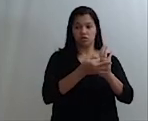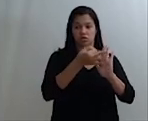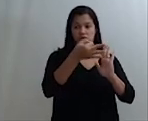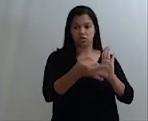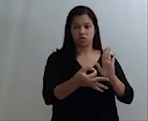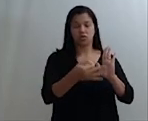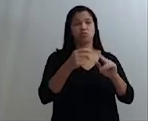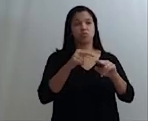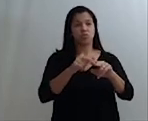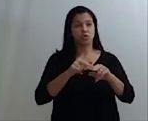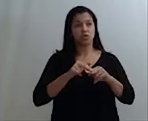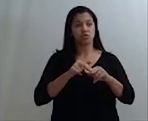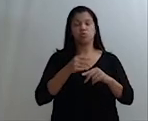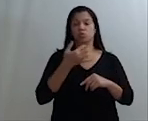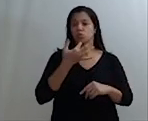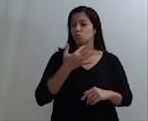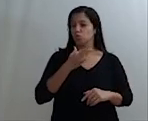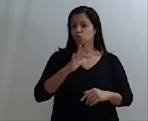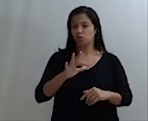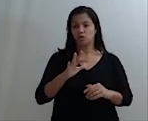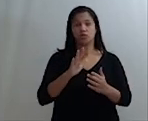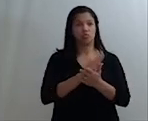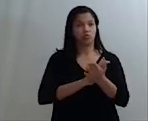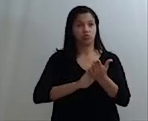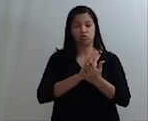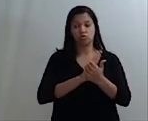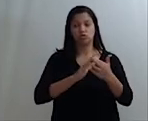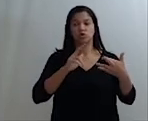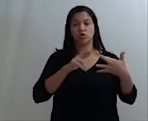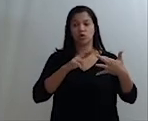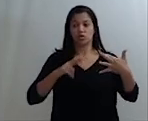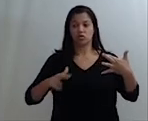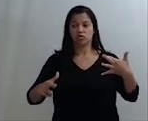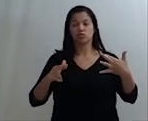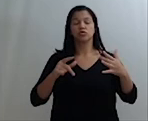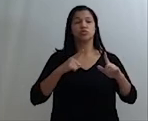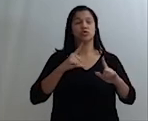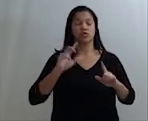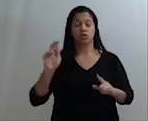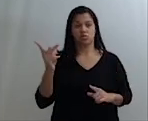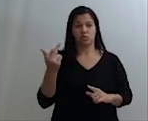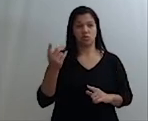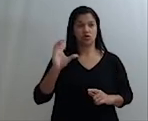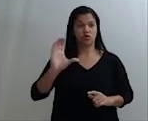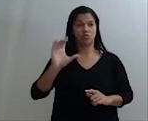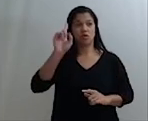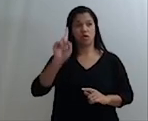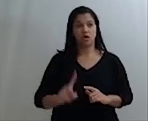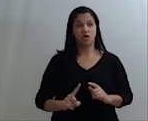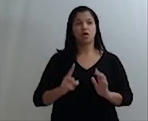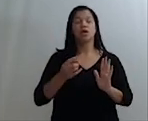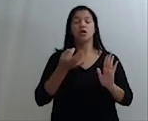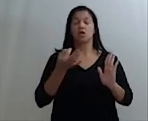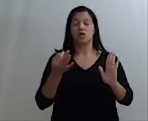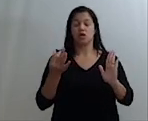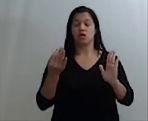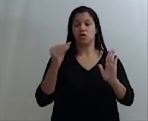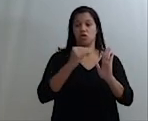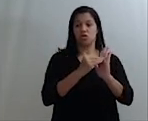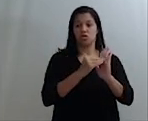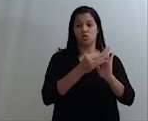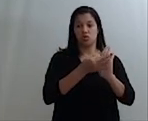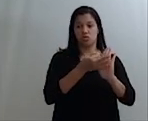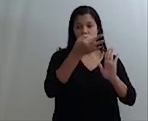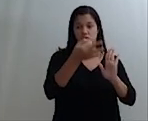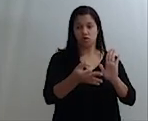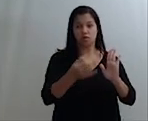conhecimento desse recurso ordinário em abias corpos eh porém o parecer foi fundamentado em premissas